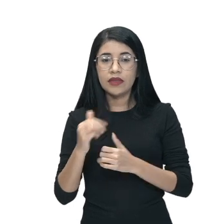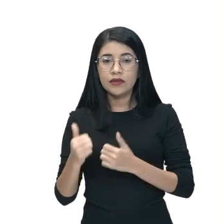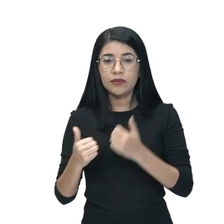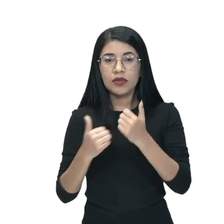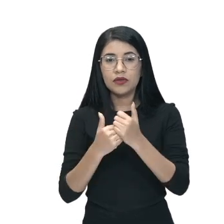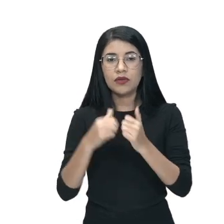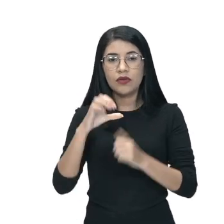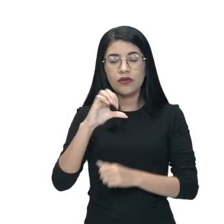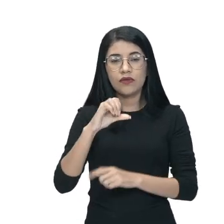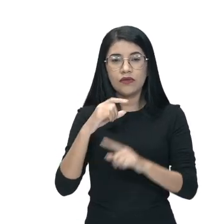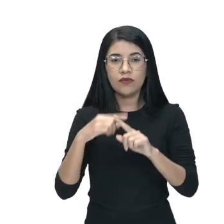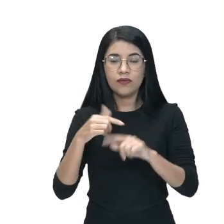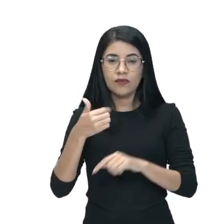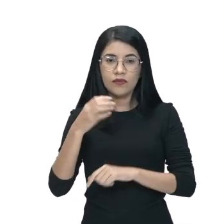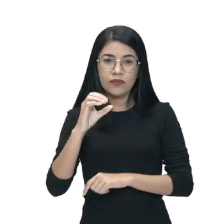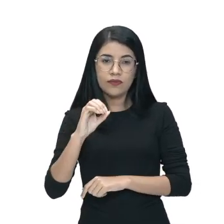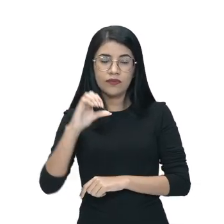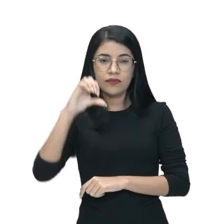nona,